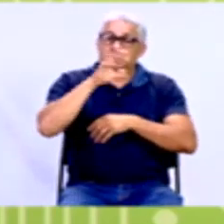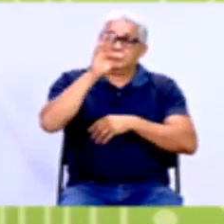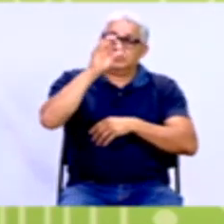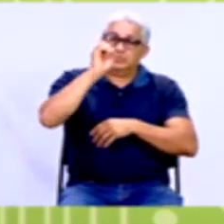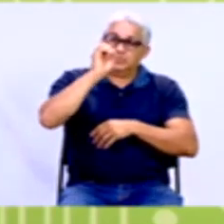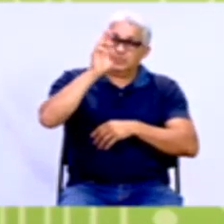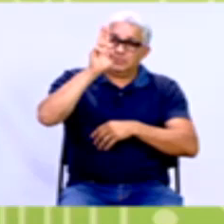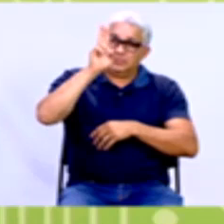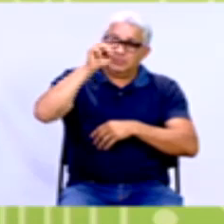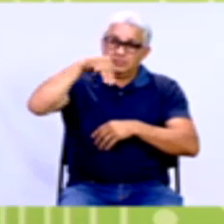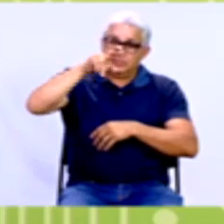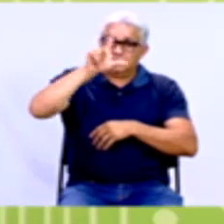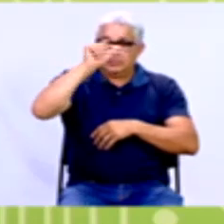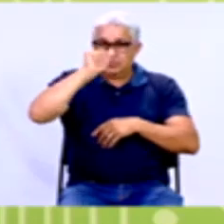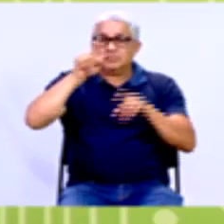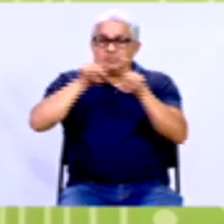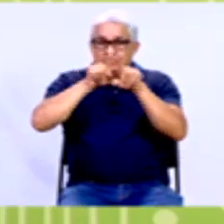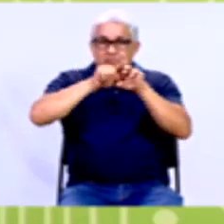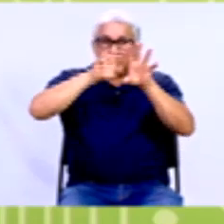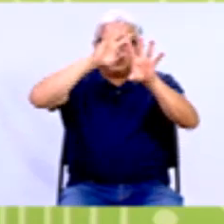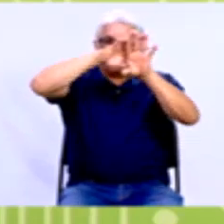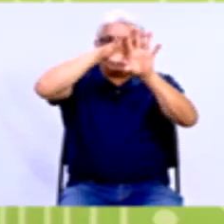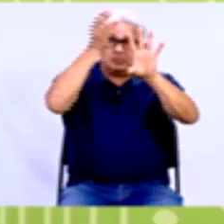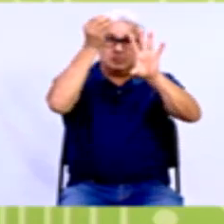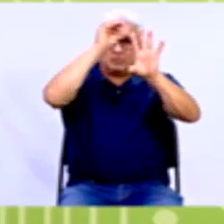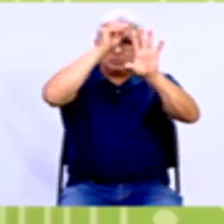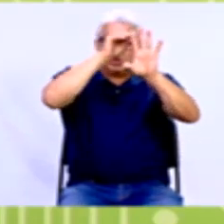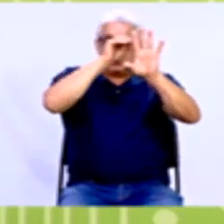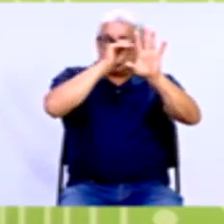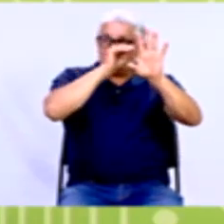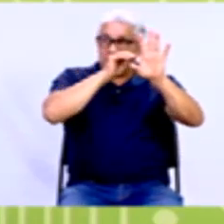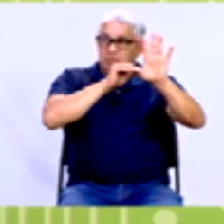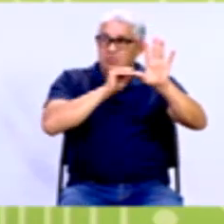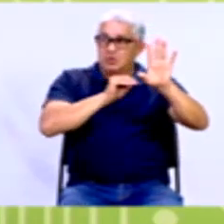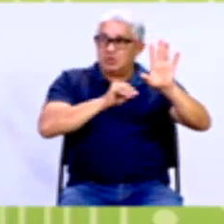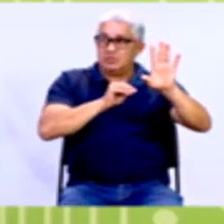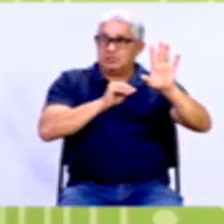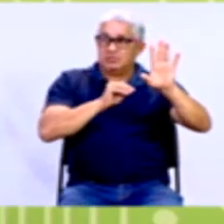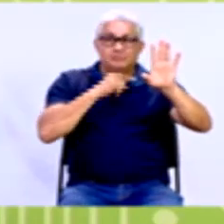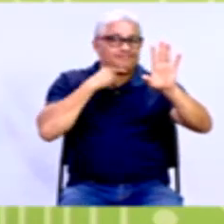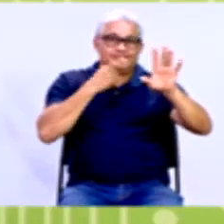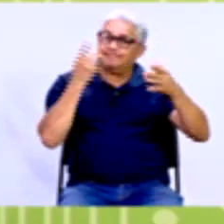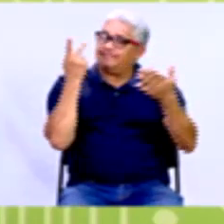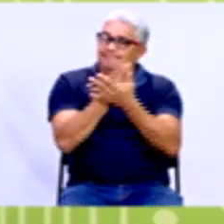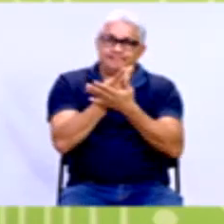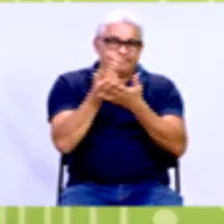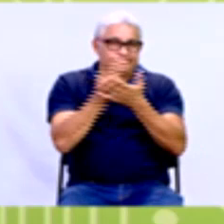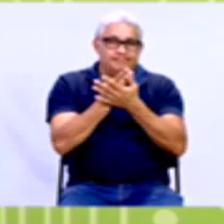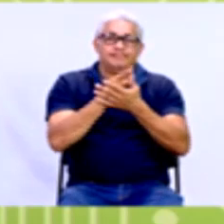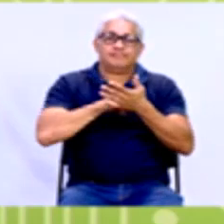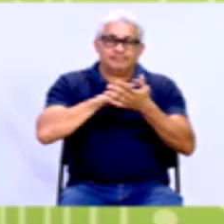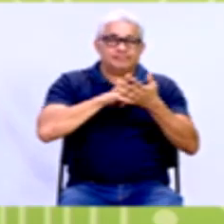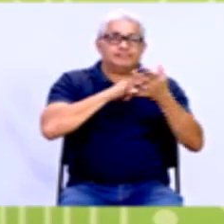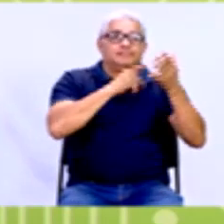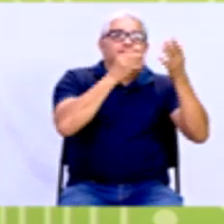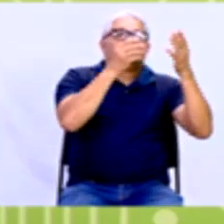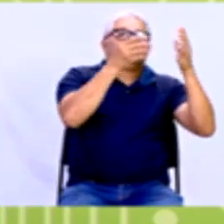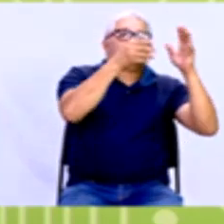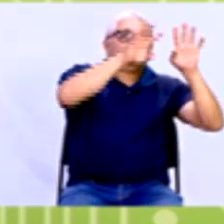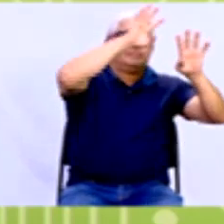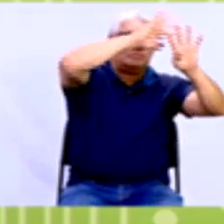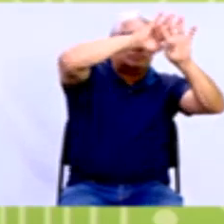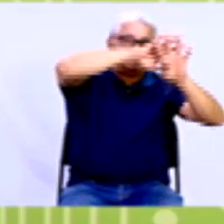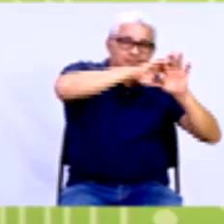a tabela para ser preenchida. Então, não tem como errar, pessoal. Vai ter a tabelinha para vocês preencherem e a